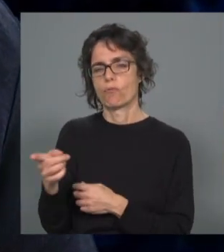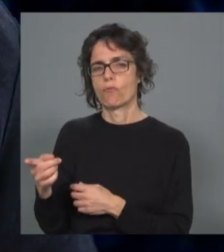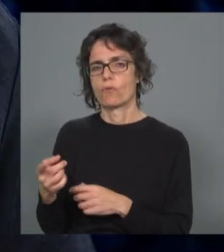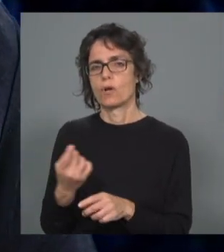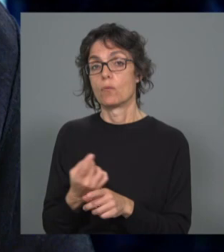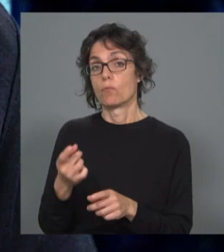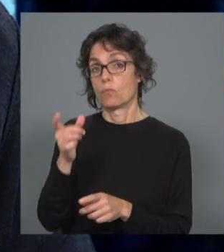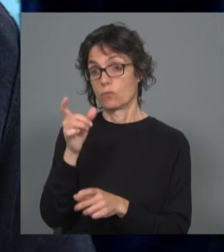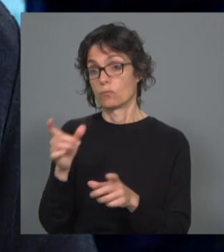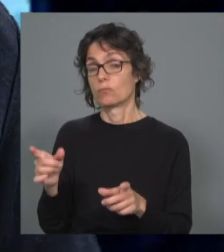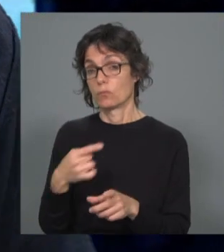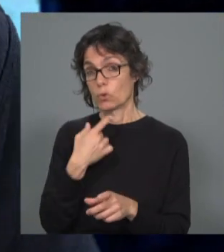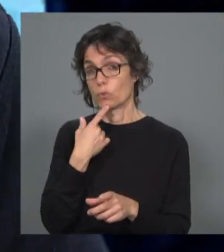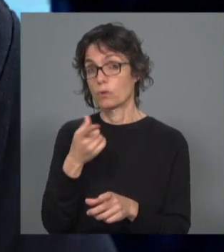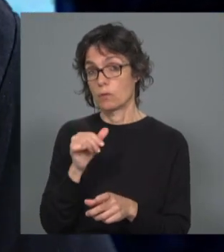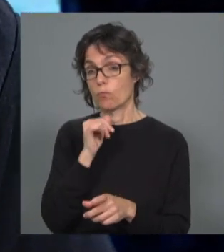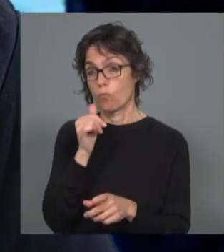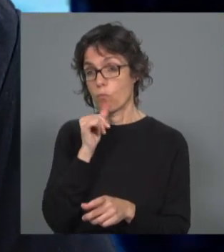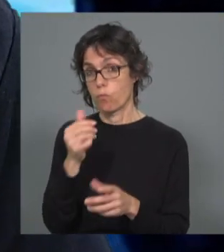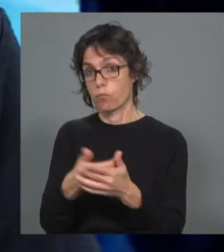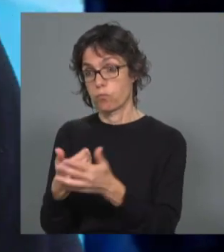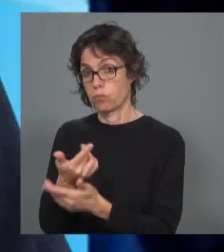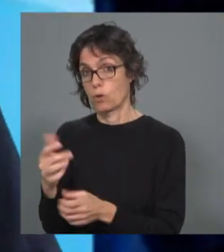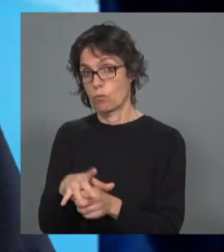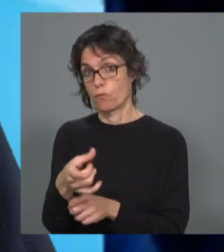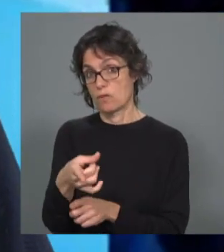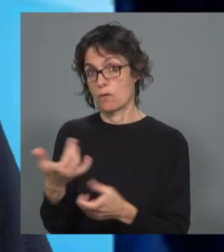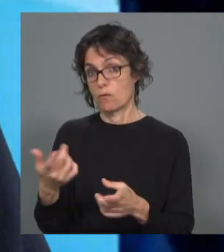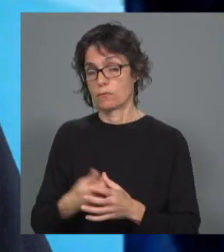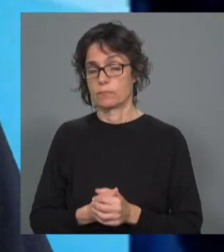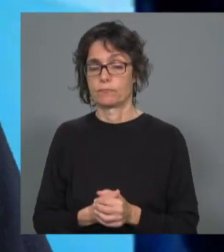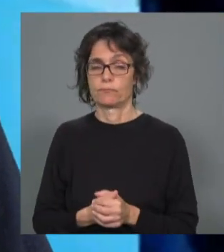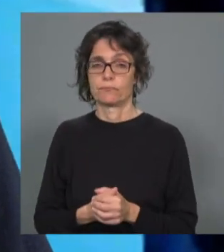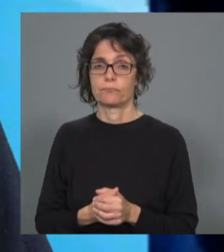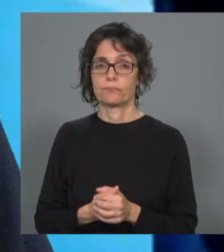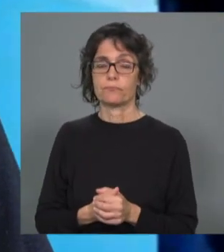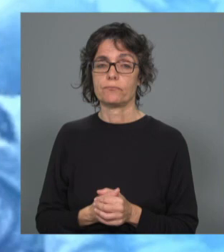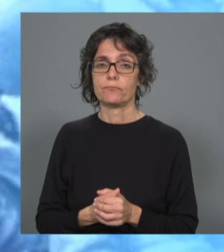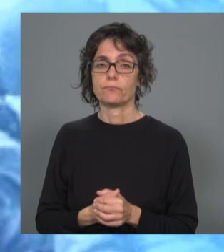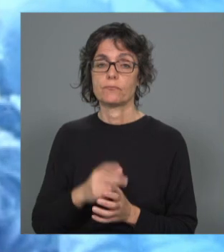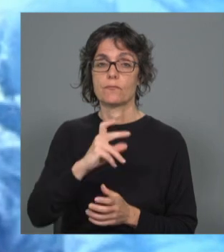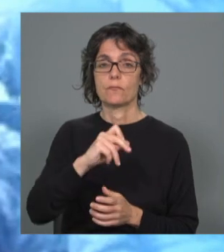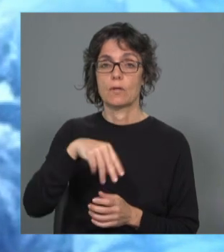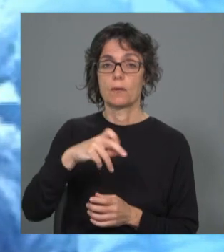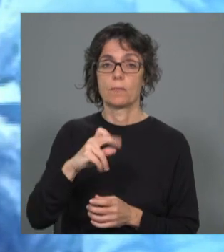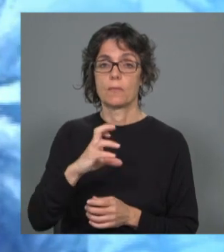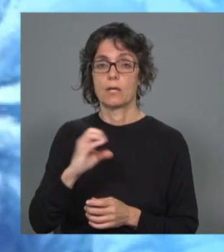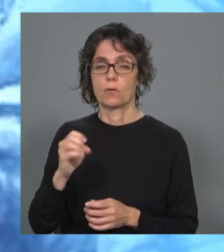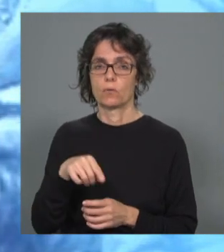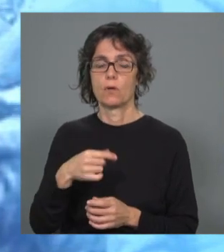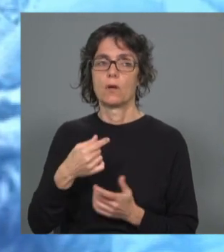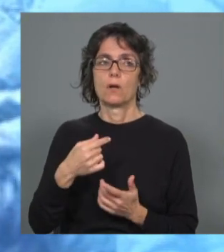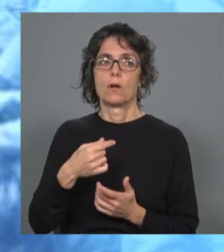também muita gente morreu com esta coisa da Covid-19, não é? Américo Monteiro, falar do Dia do